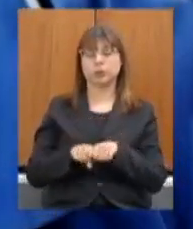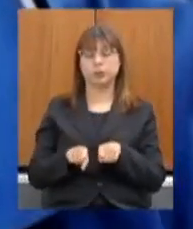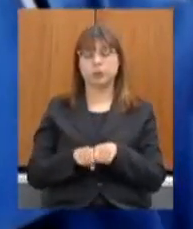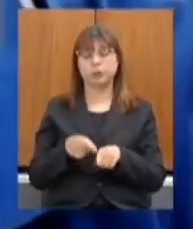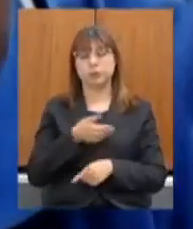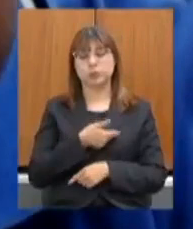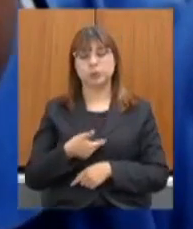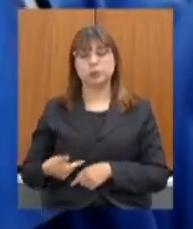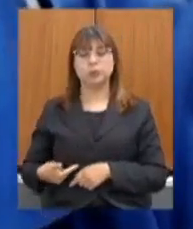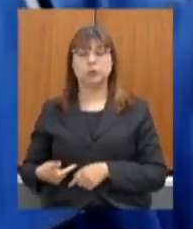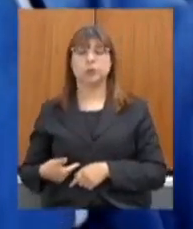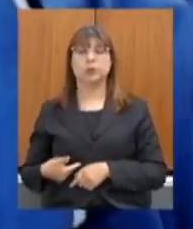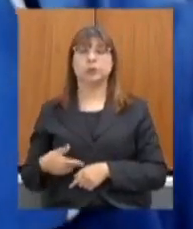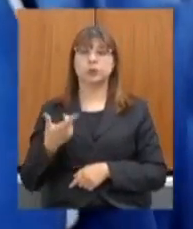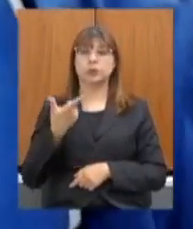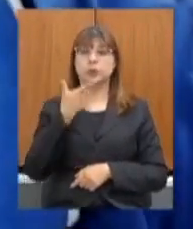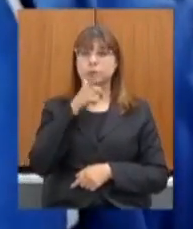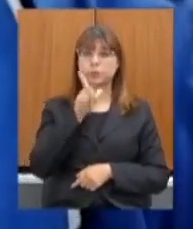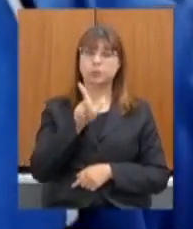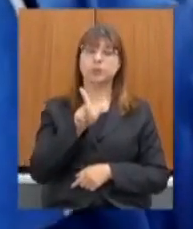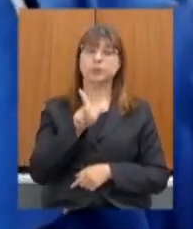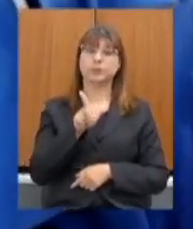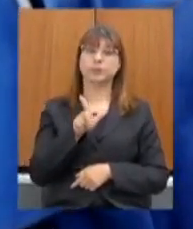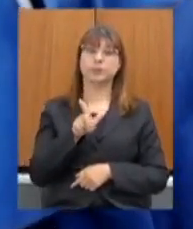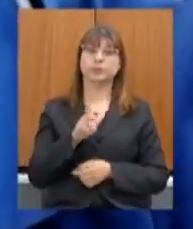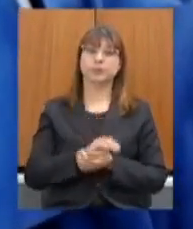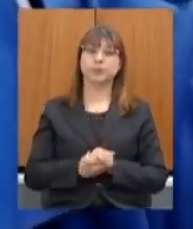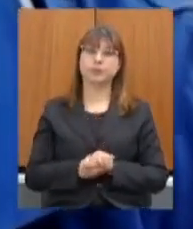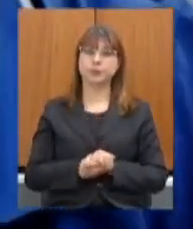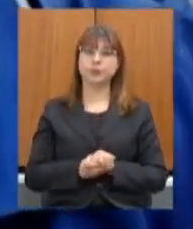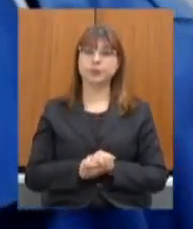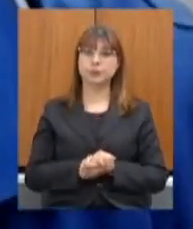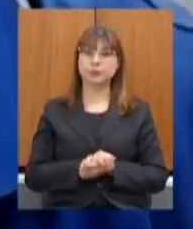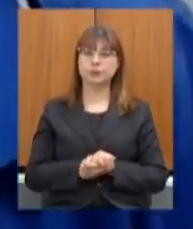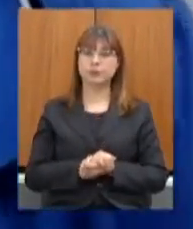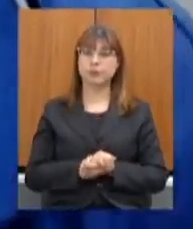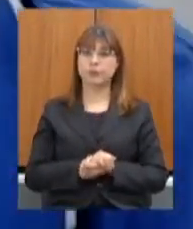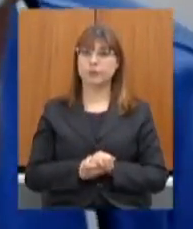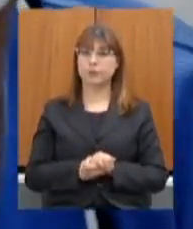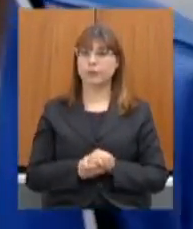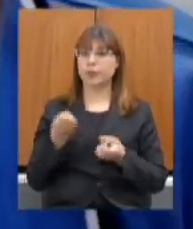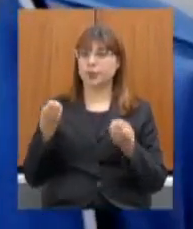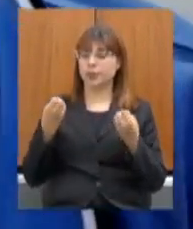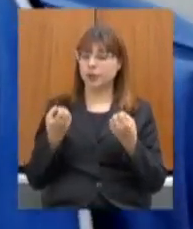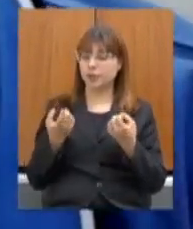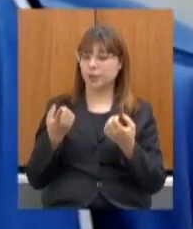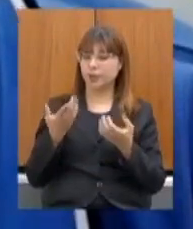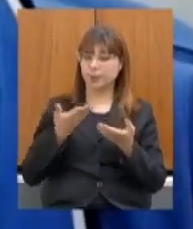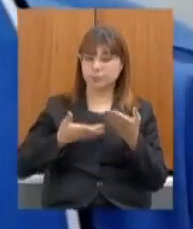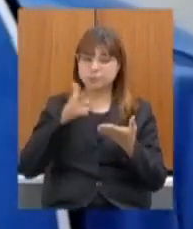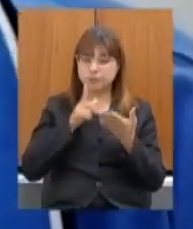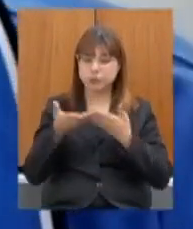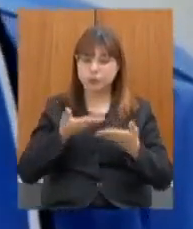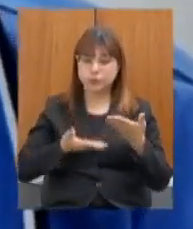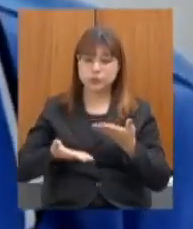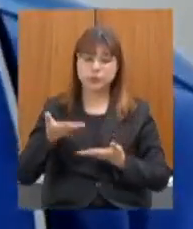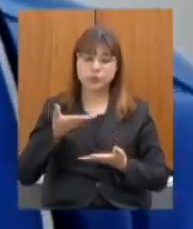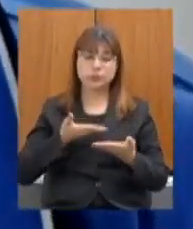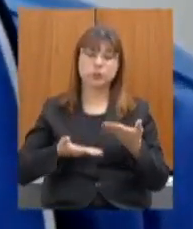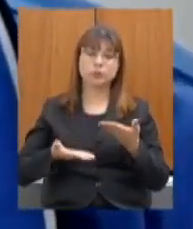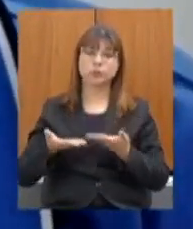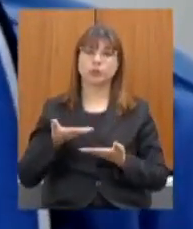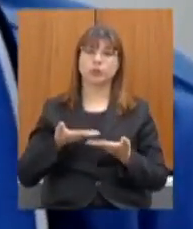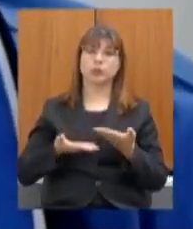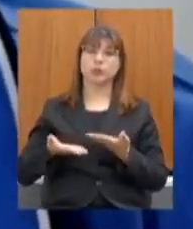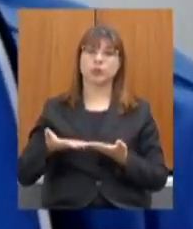agora com a disposição do nosso secretário, que tem dado exemplo de buscar o diálogo para a construção, né?